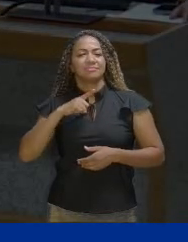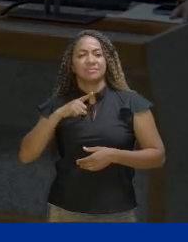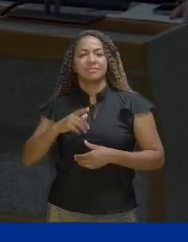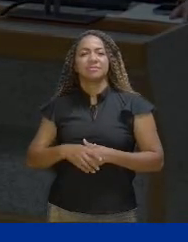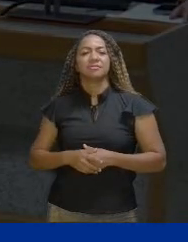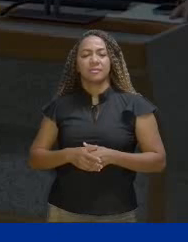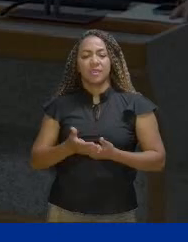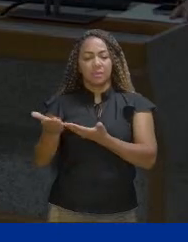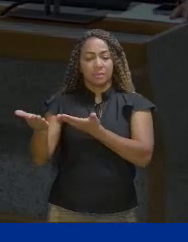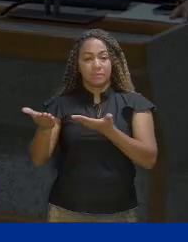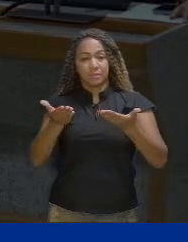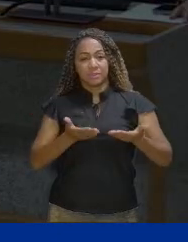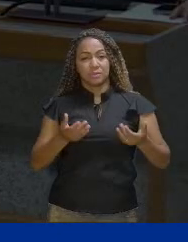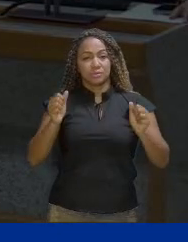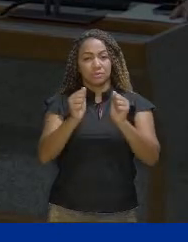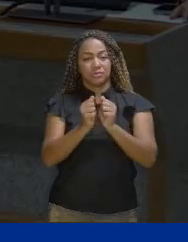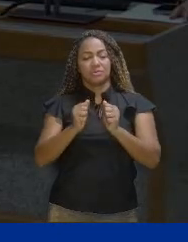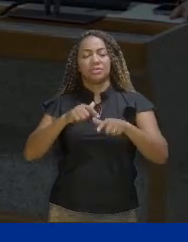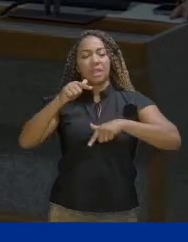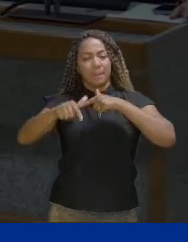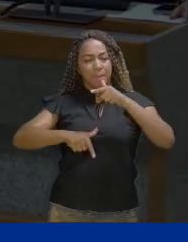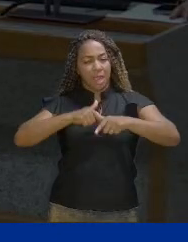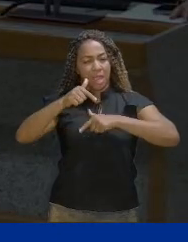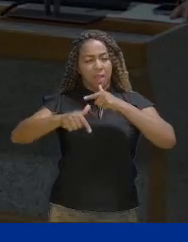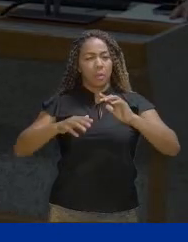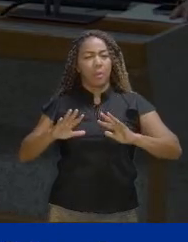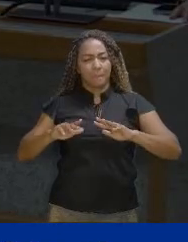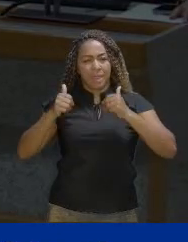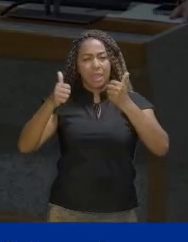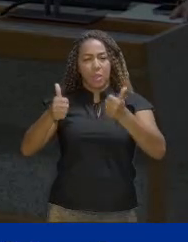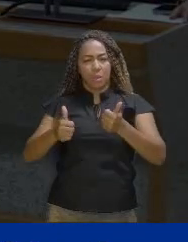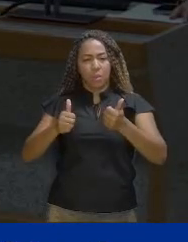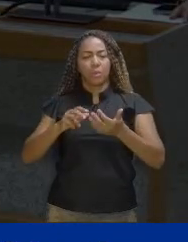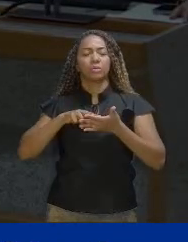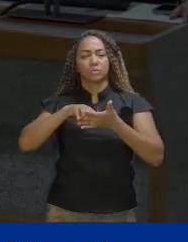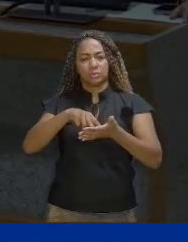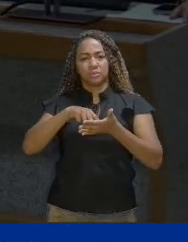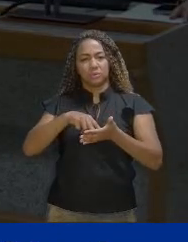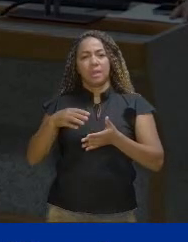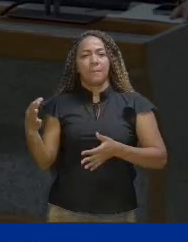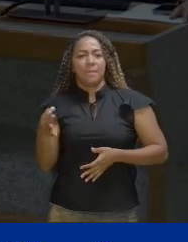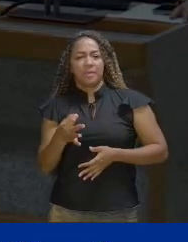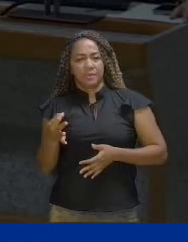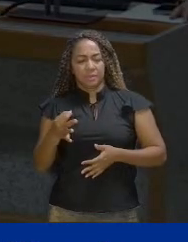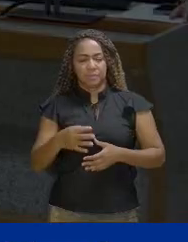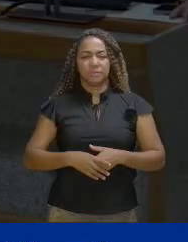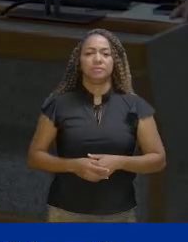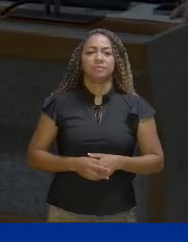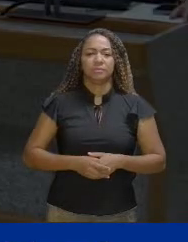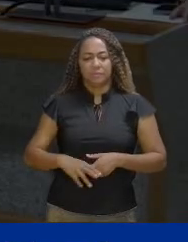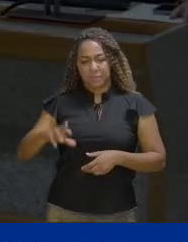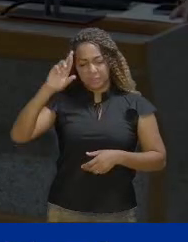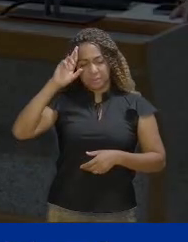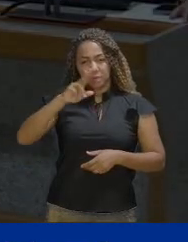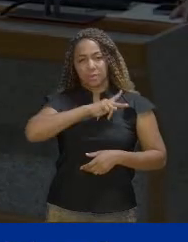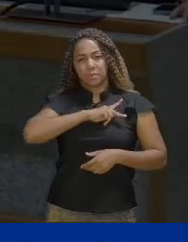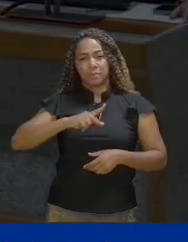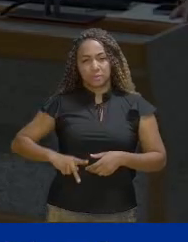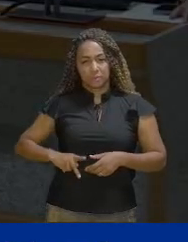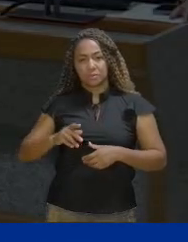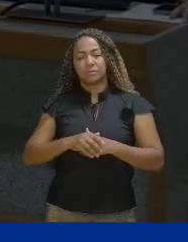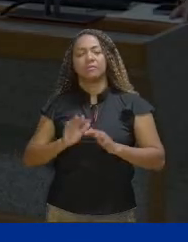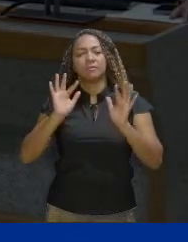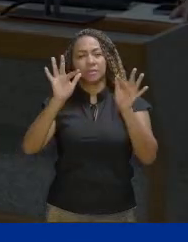de Vossa Excelência, esse trabalho qualificado será mantido e aperfeiçoado. Senhor presidente, eminentes